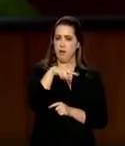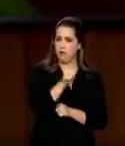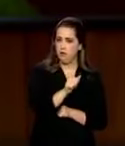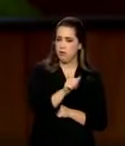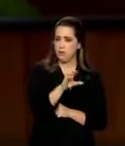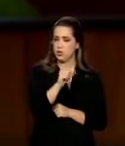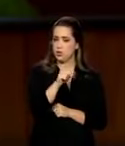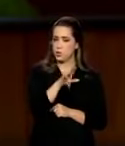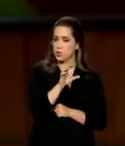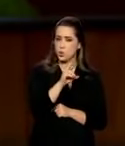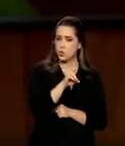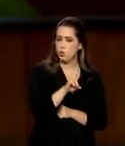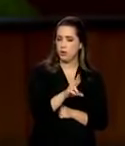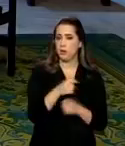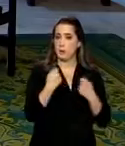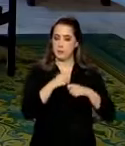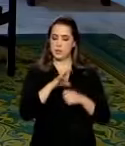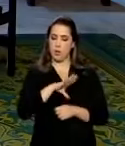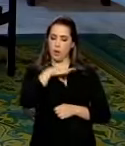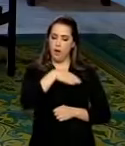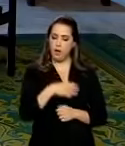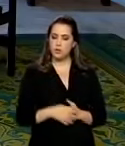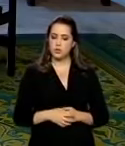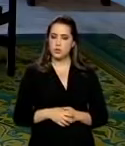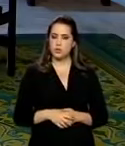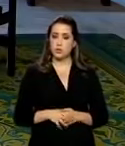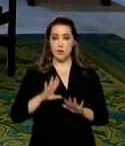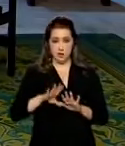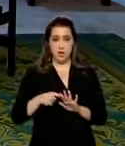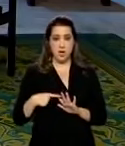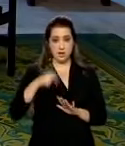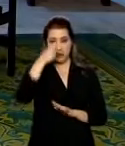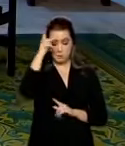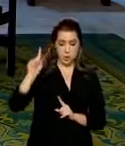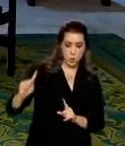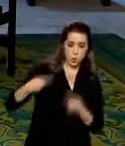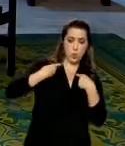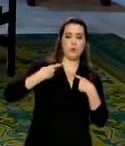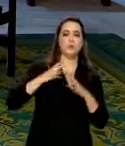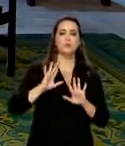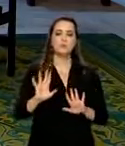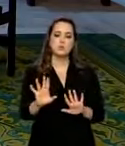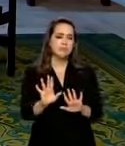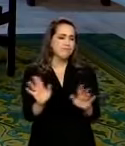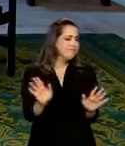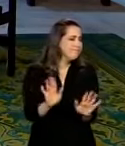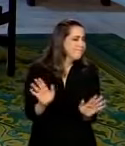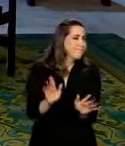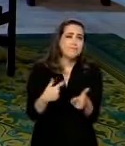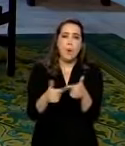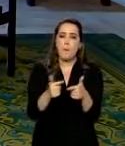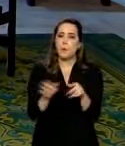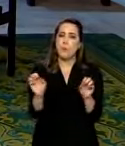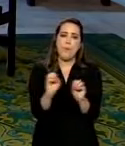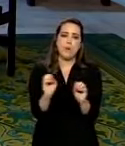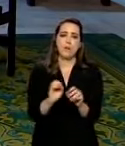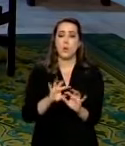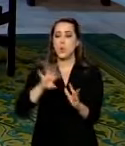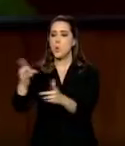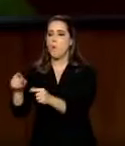questões, você tem que ter coragem para fazer. Agora, levo pancada, não tem problema. Tá? Isso daí, o mundo lá fora